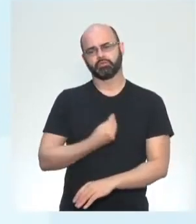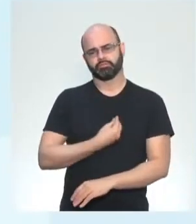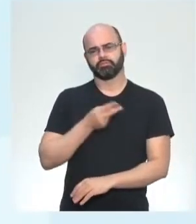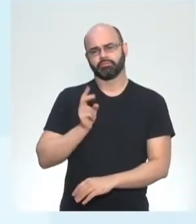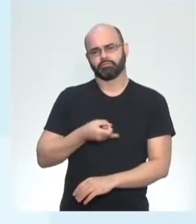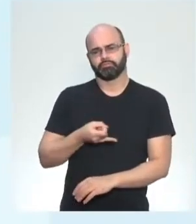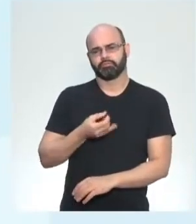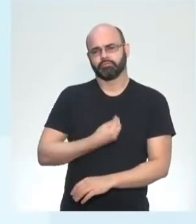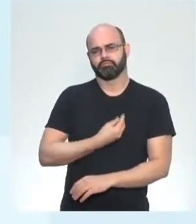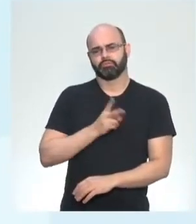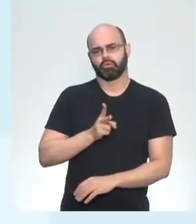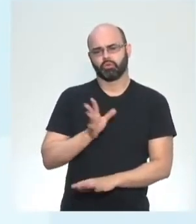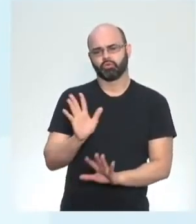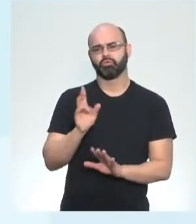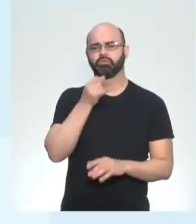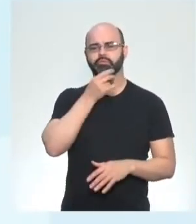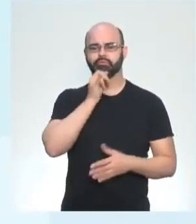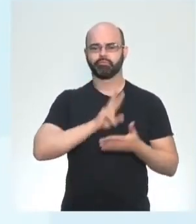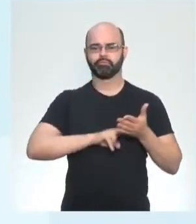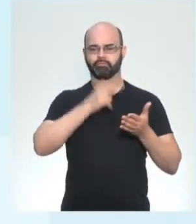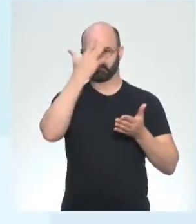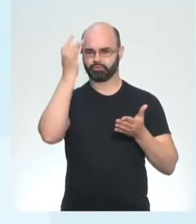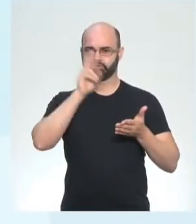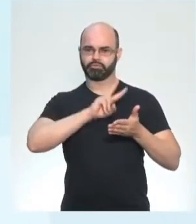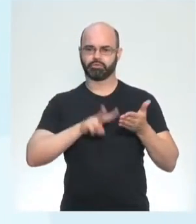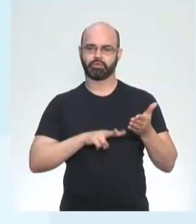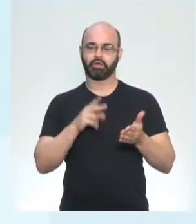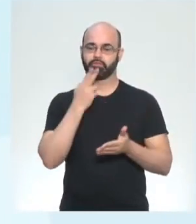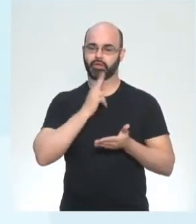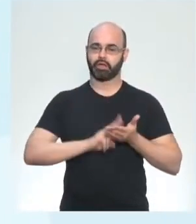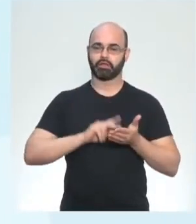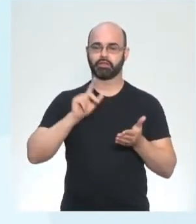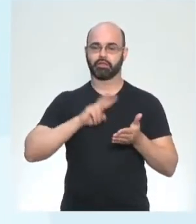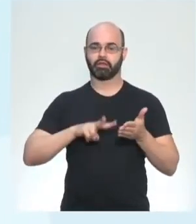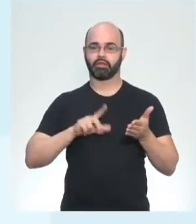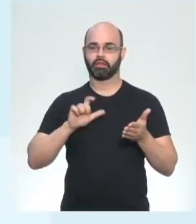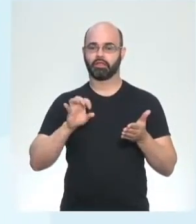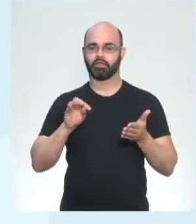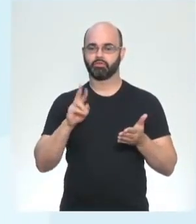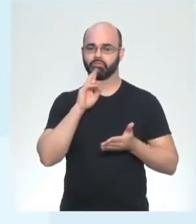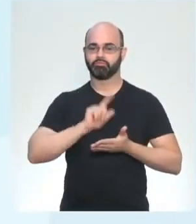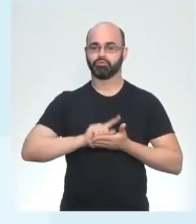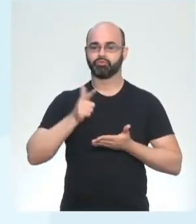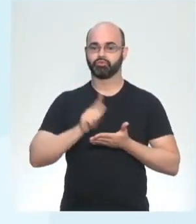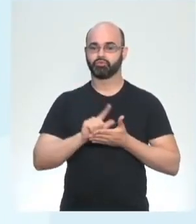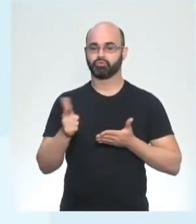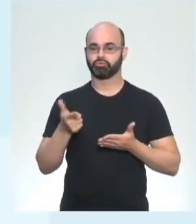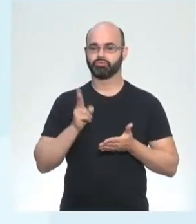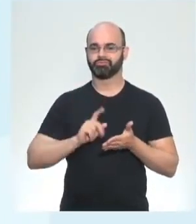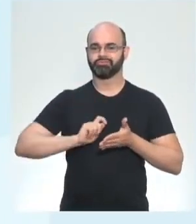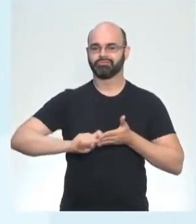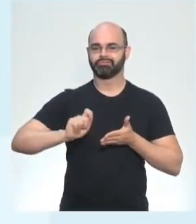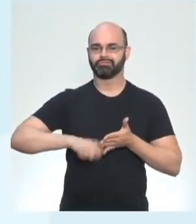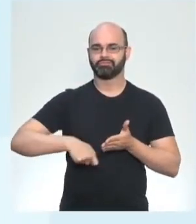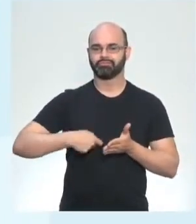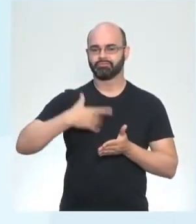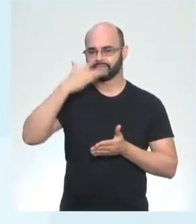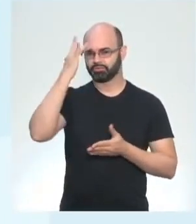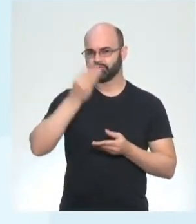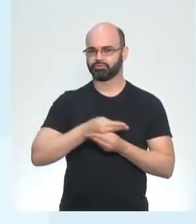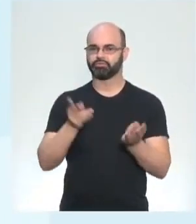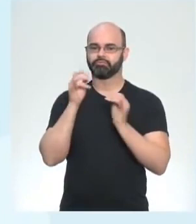nós estamos falando da carta do leitor. Então, ela é presente em jornais, ela sempre vem assinada e aparece em sessões